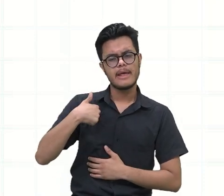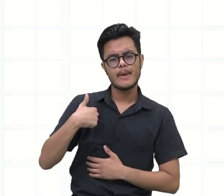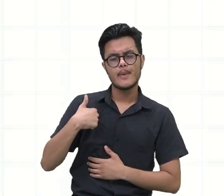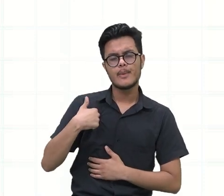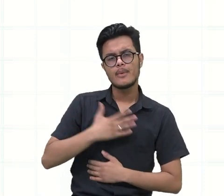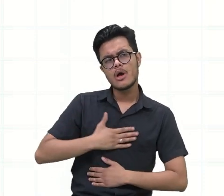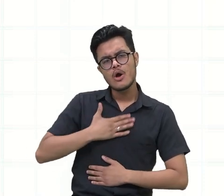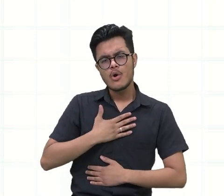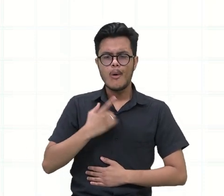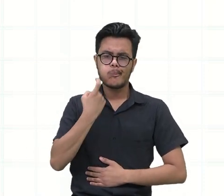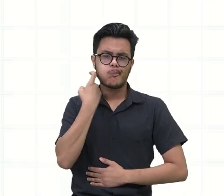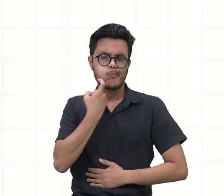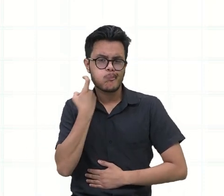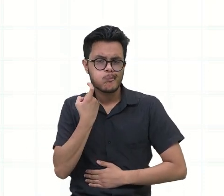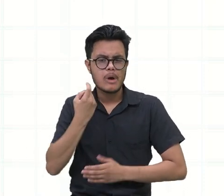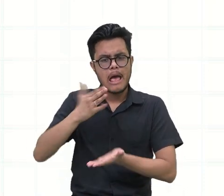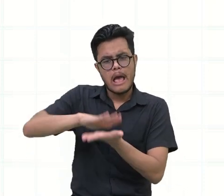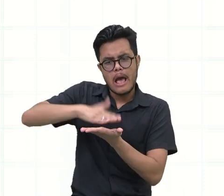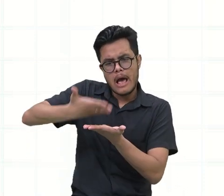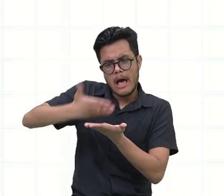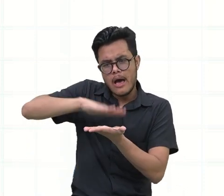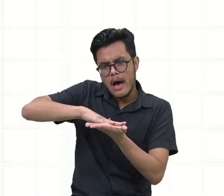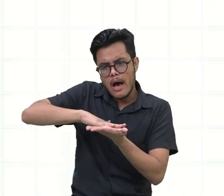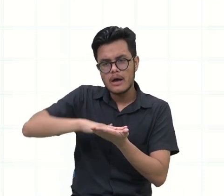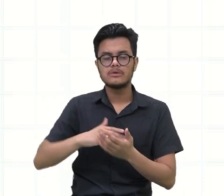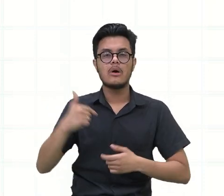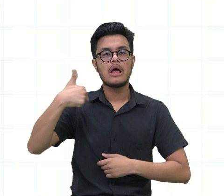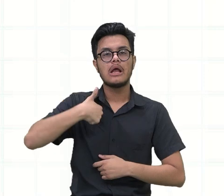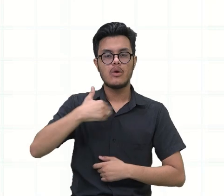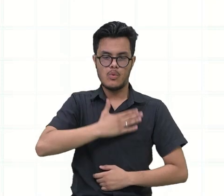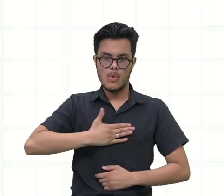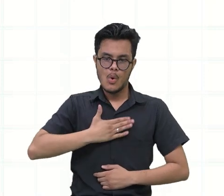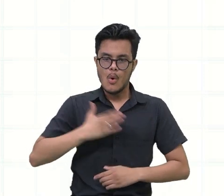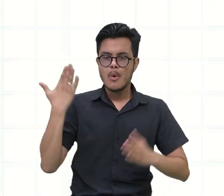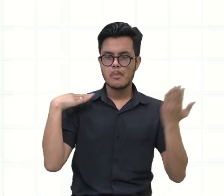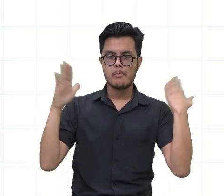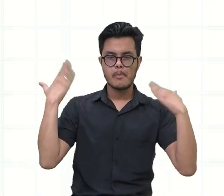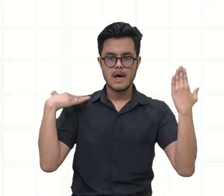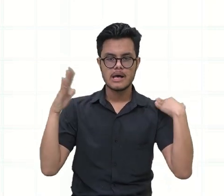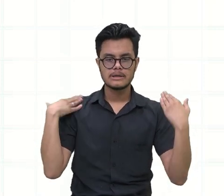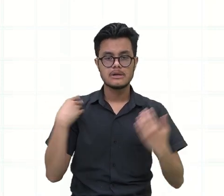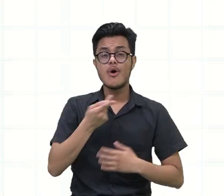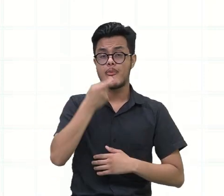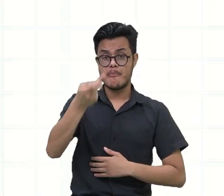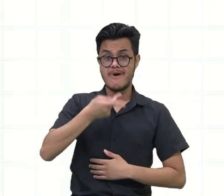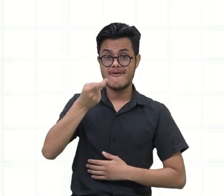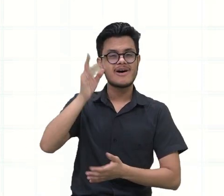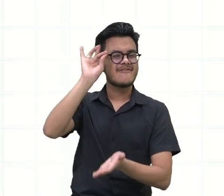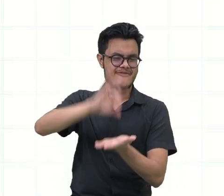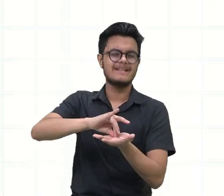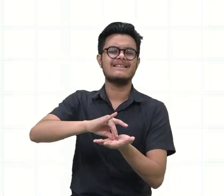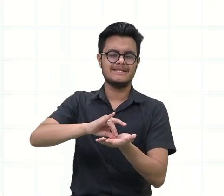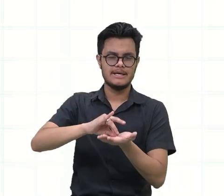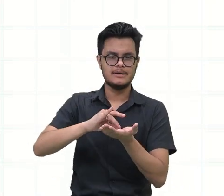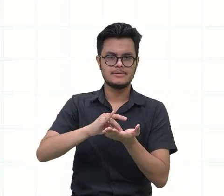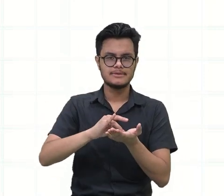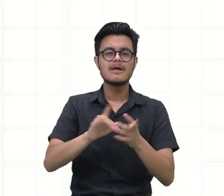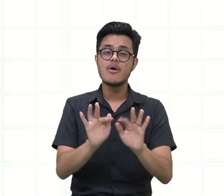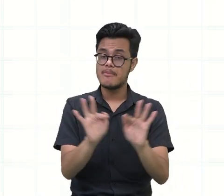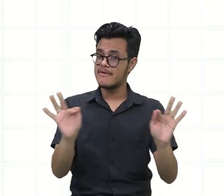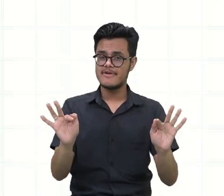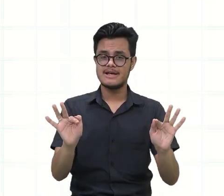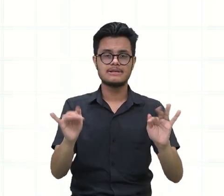de passear. Então, observe que aí eu vou ter, né, essa declaração, né,